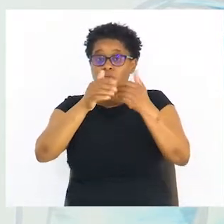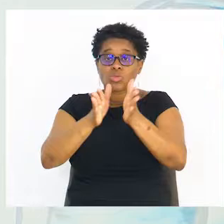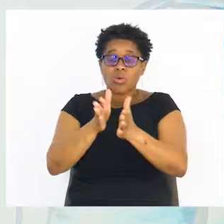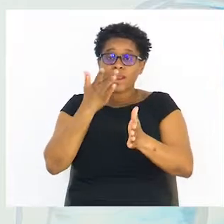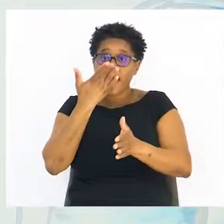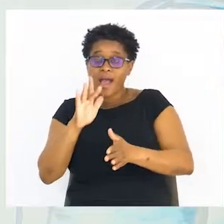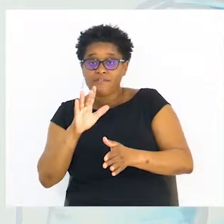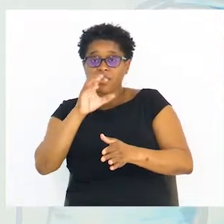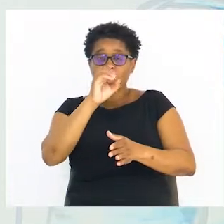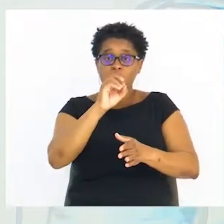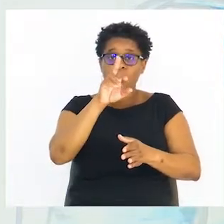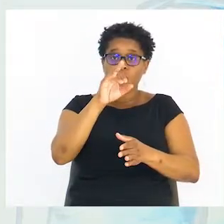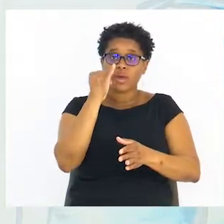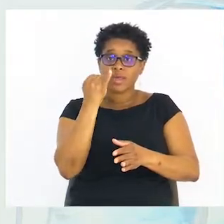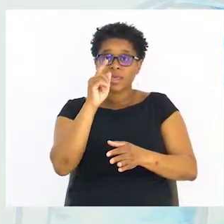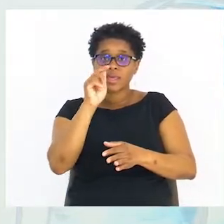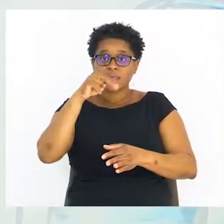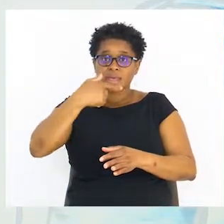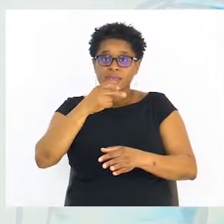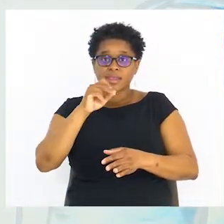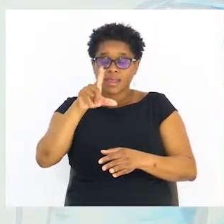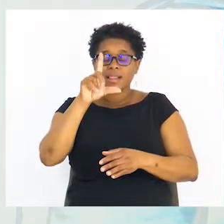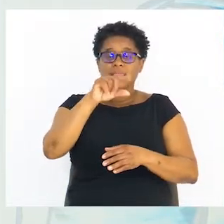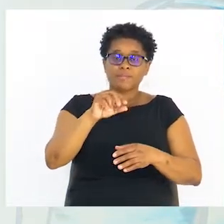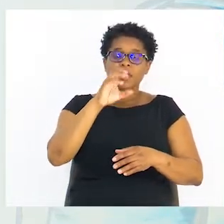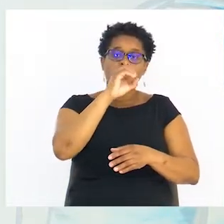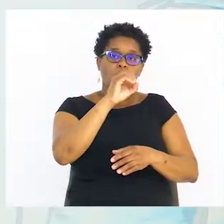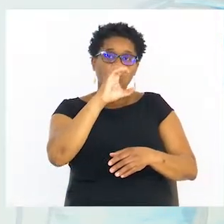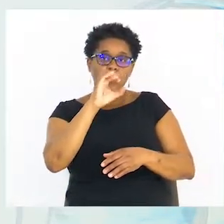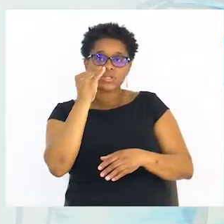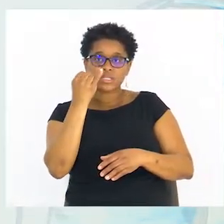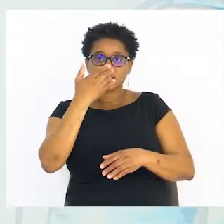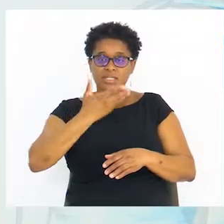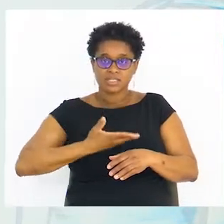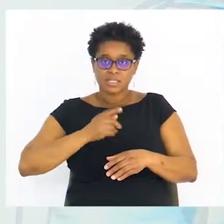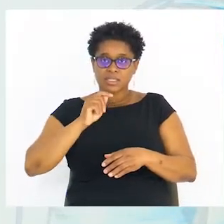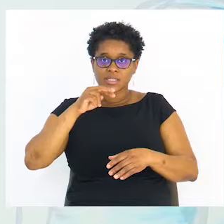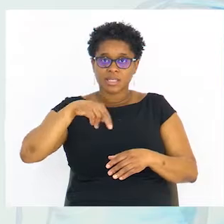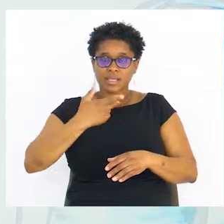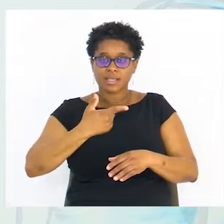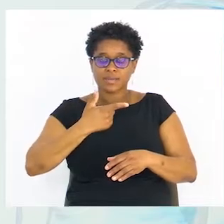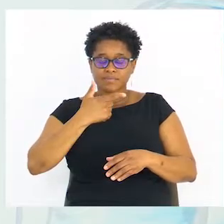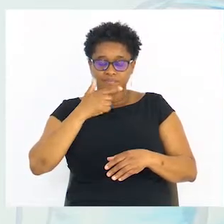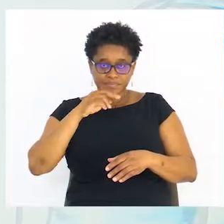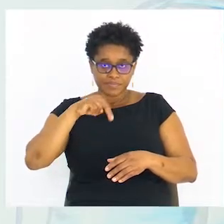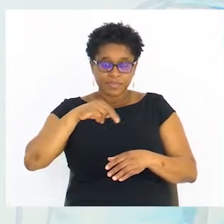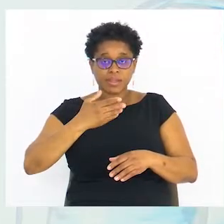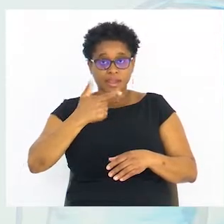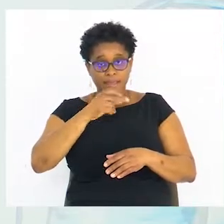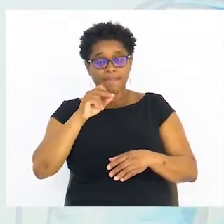África Oriental e toda a África Ocidental. Observando a imagem, temos isso.